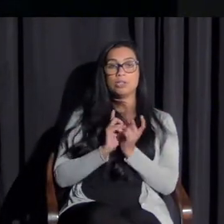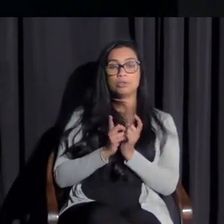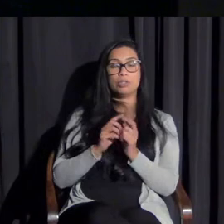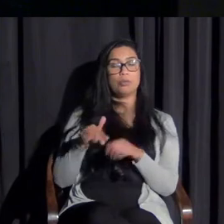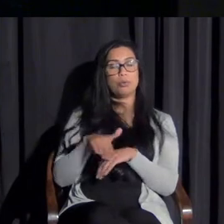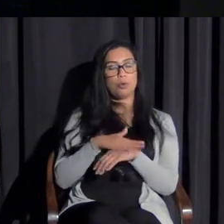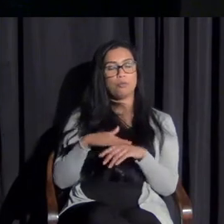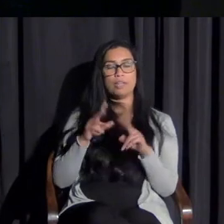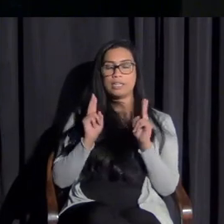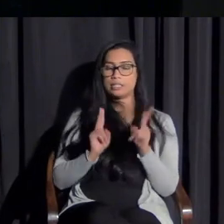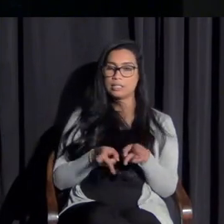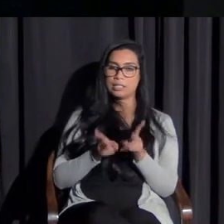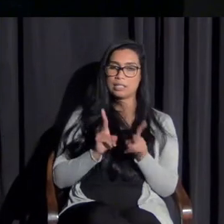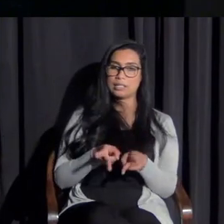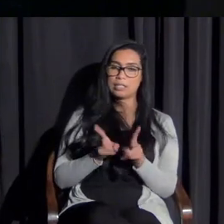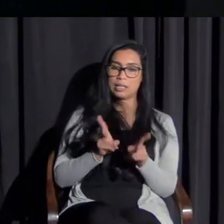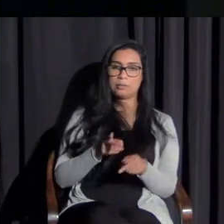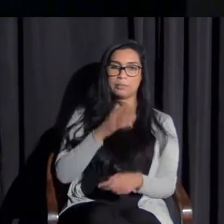na instituição